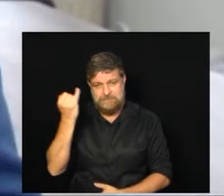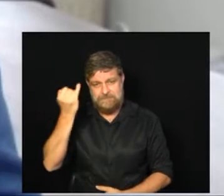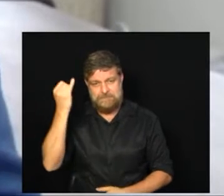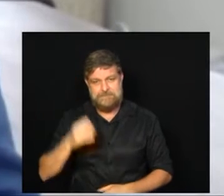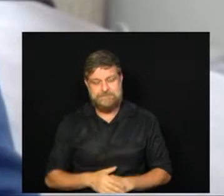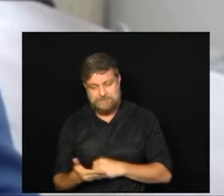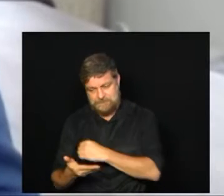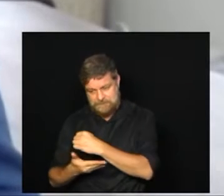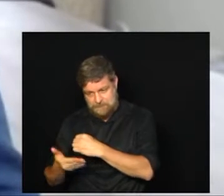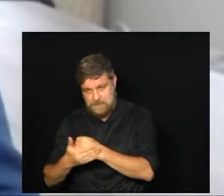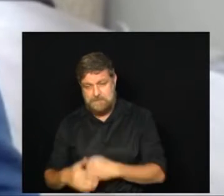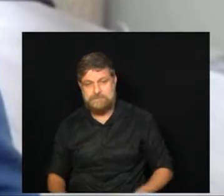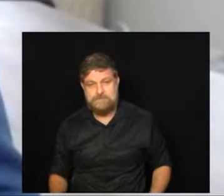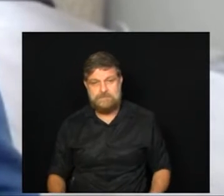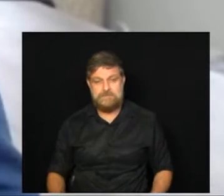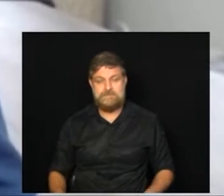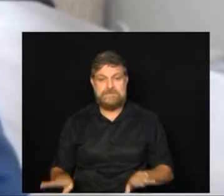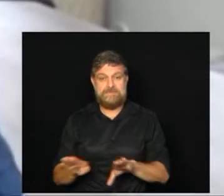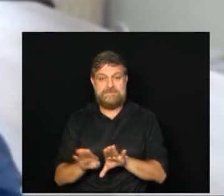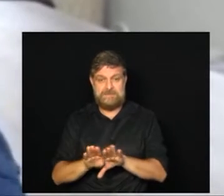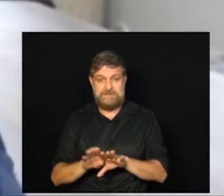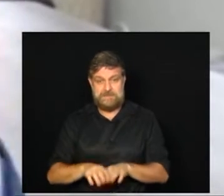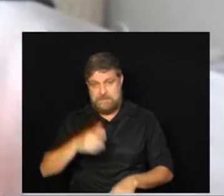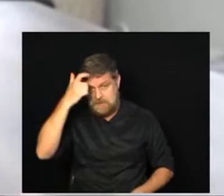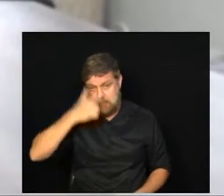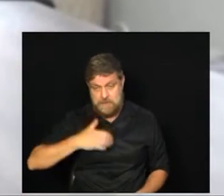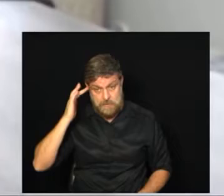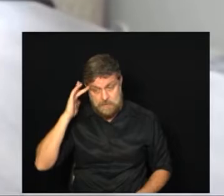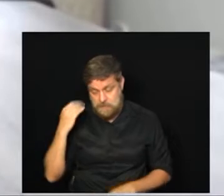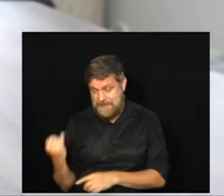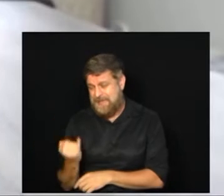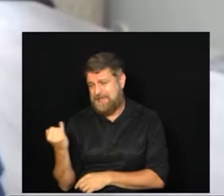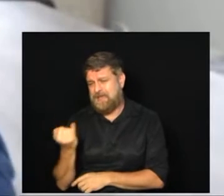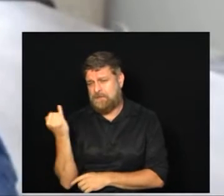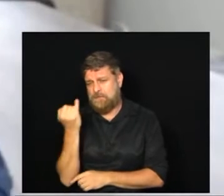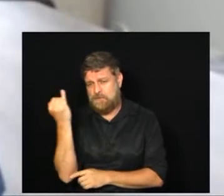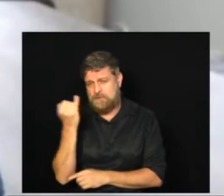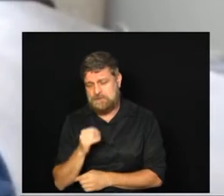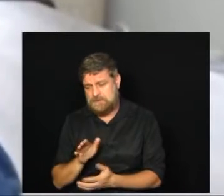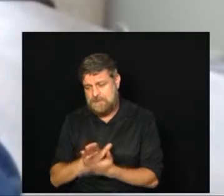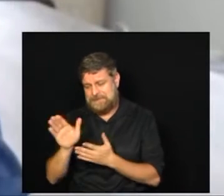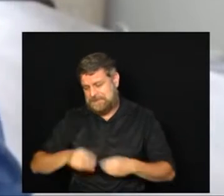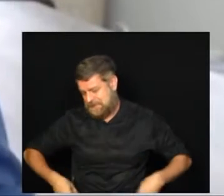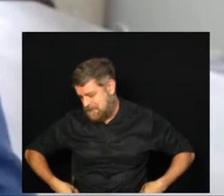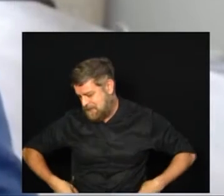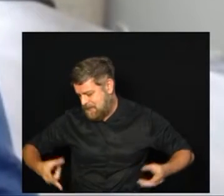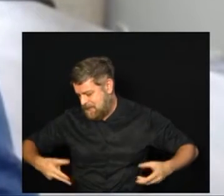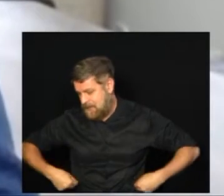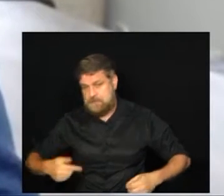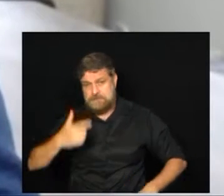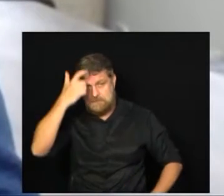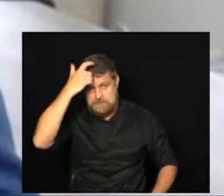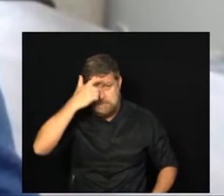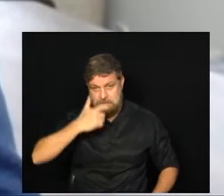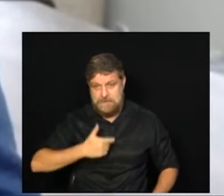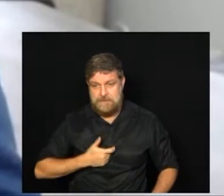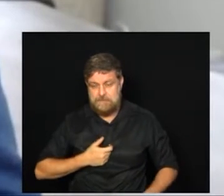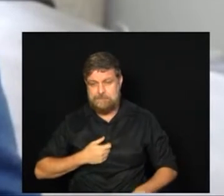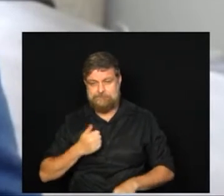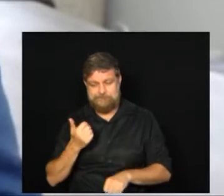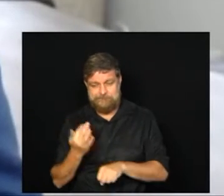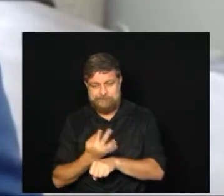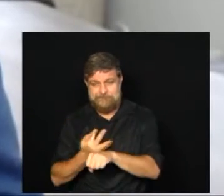fundamentais, né? Um outro gasto que eu vejo que é extremamente importante, que eu mesmo busquei desenvolver agora nessa pandemia,